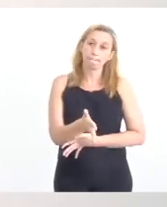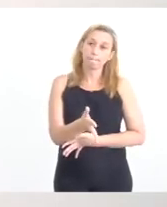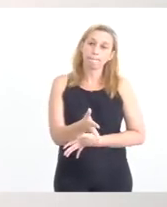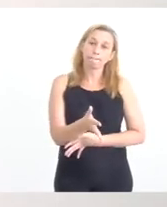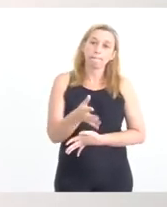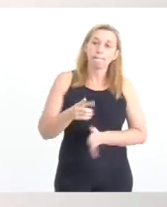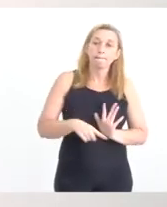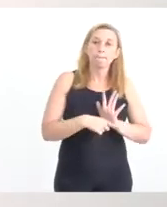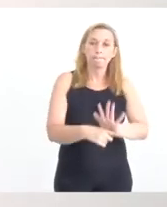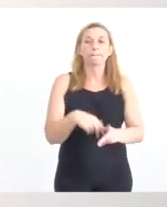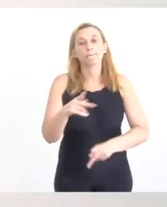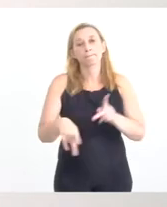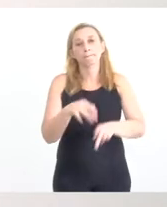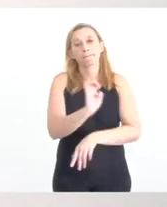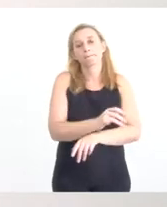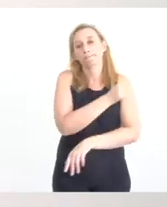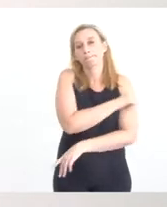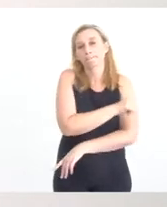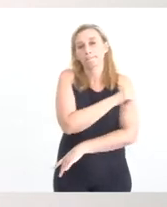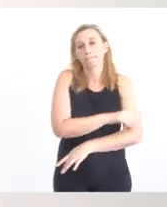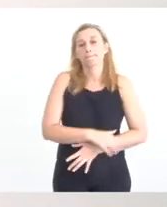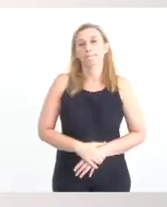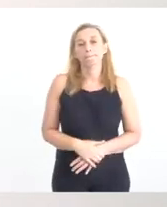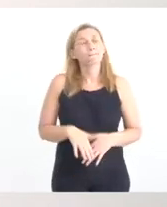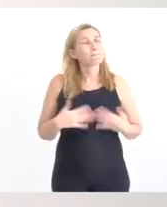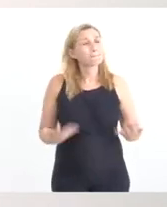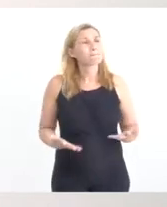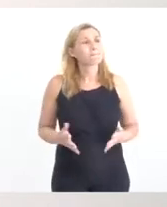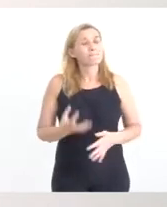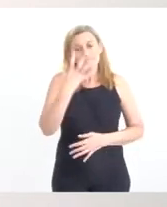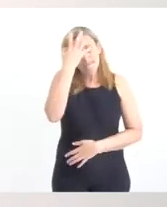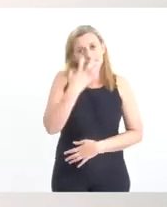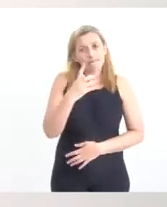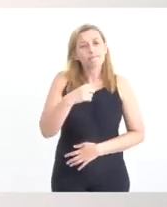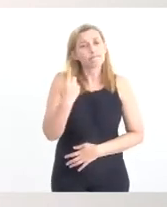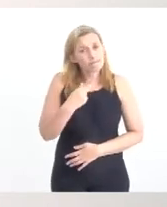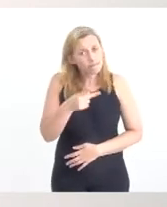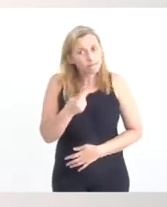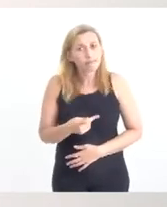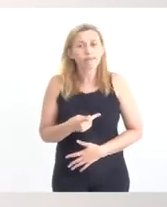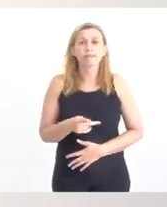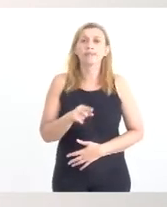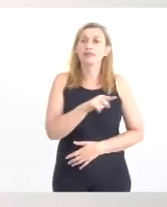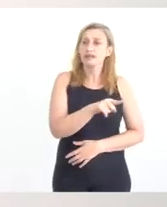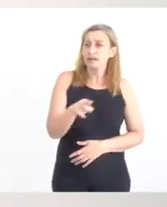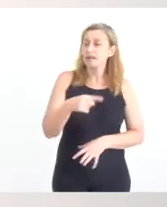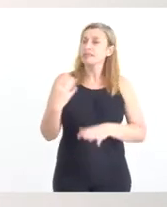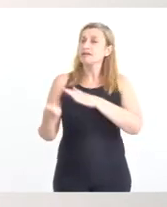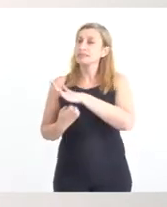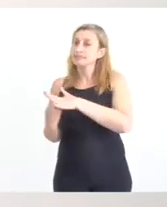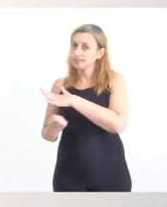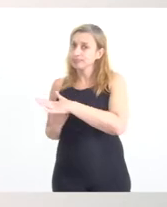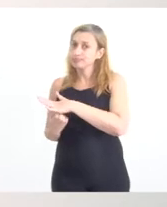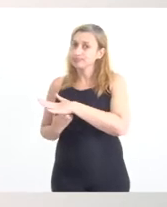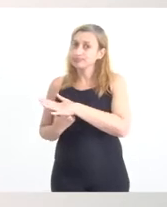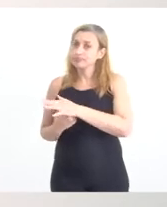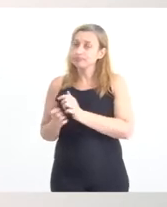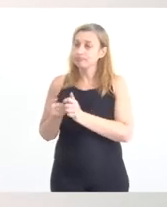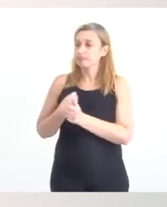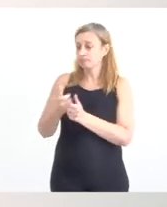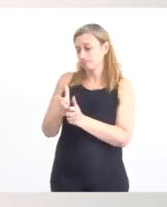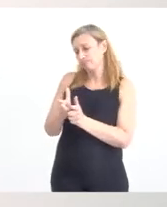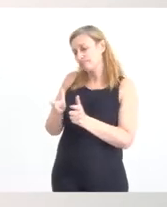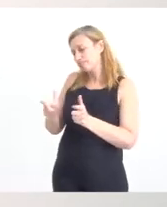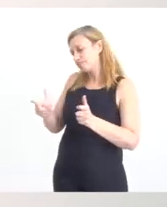colher a população do estado do Rio de Janeiro então é muito sério que a gente tá falando e foram essas empresas que